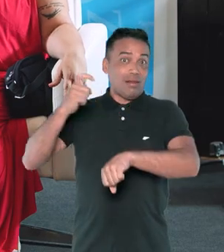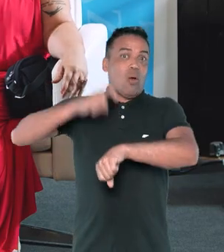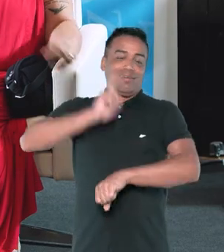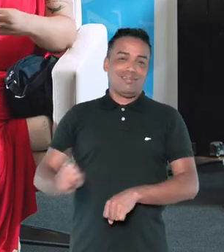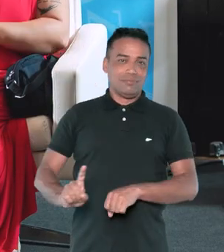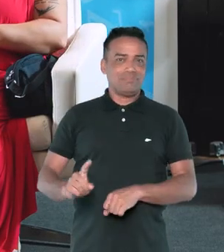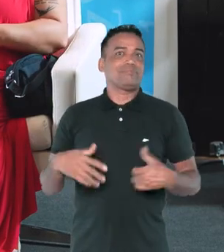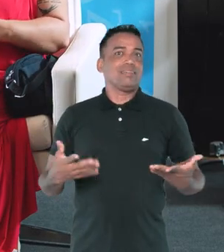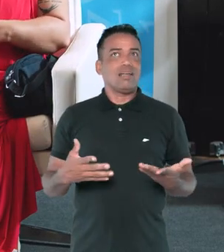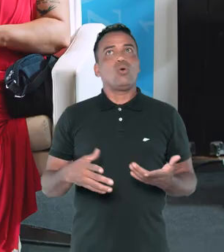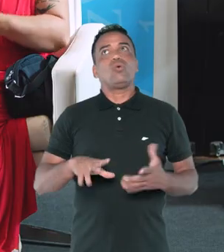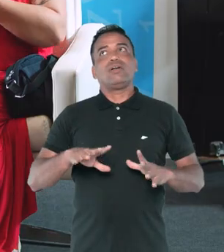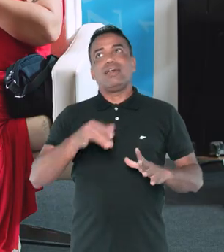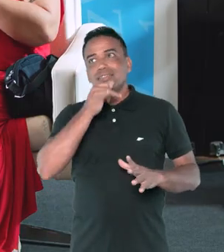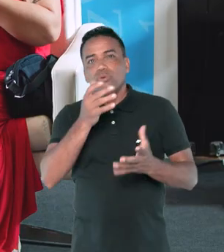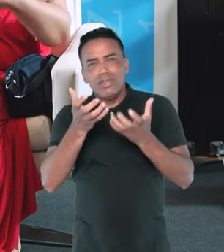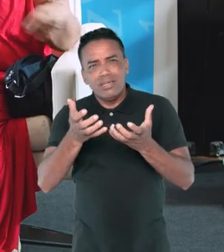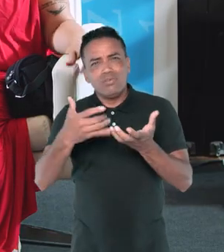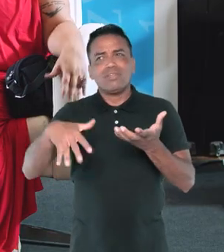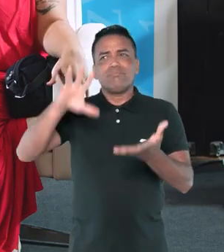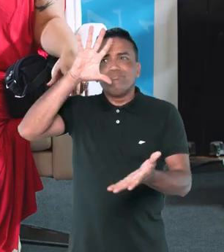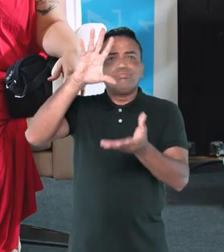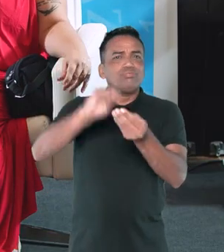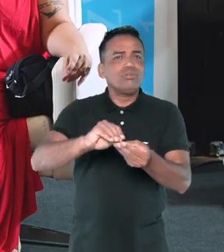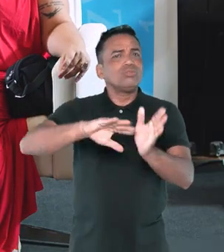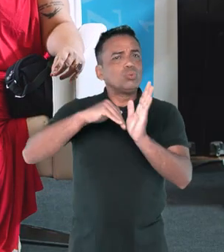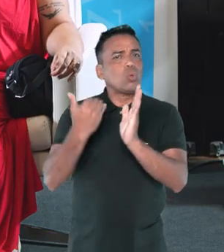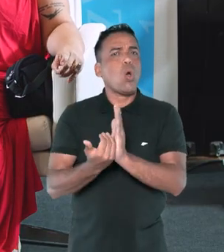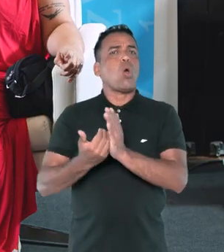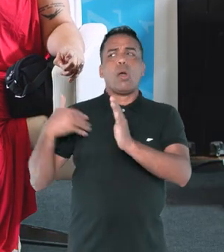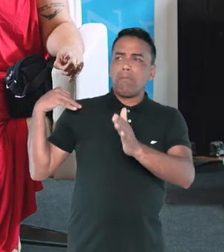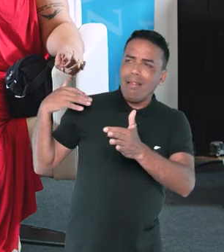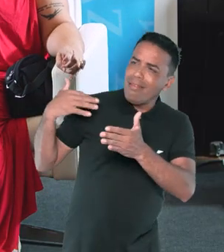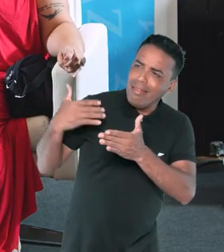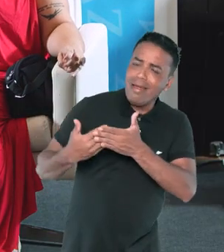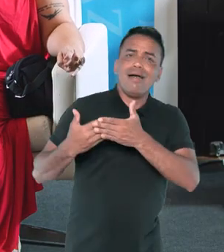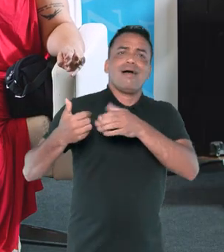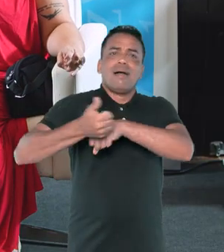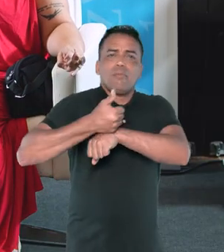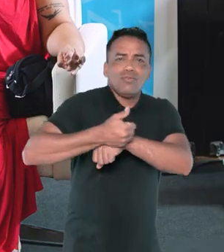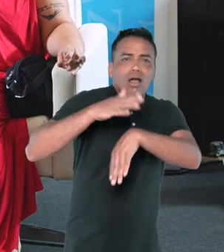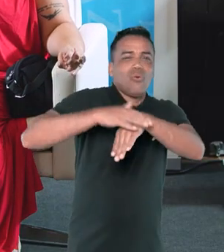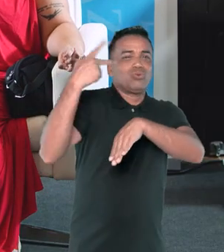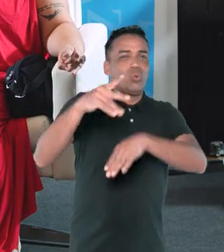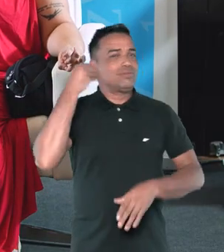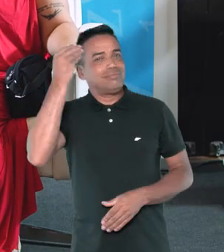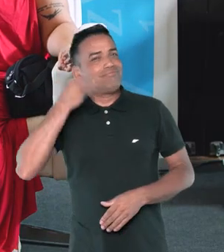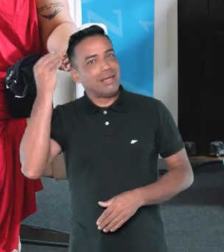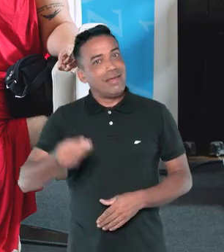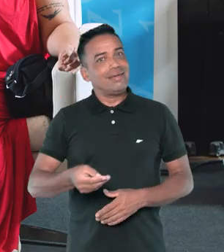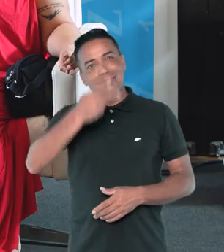que você fizesse uma pequeno apanhado da sua carreira, um pouquinho, para trazer para as pessoas que estão aqui, para quem está